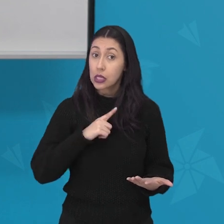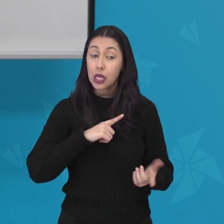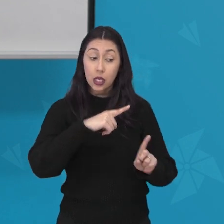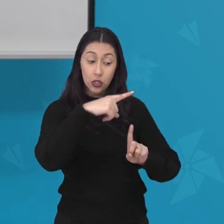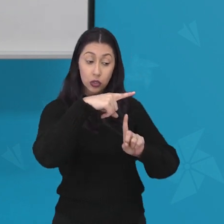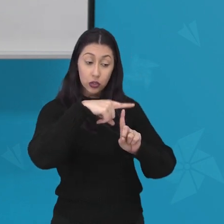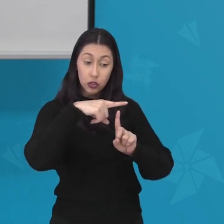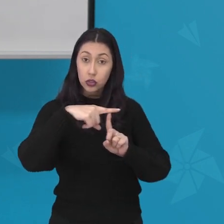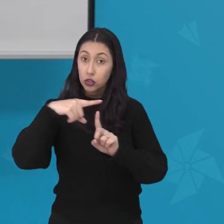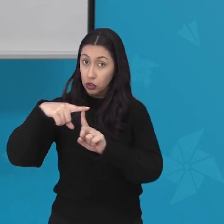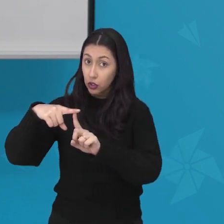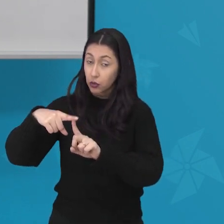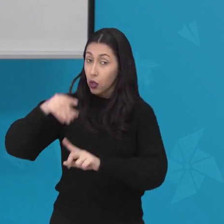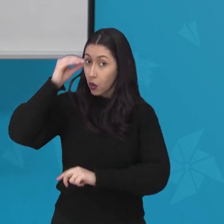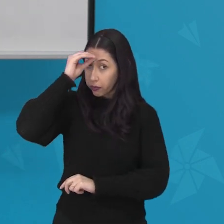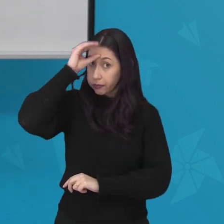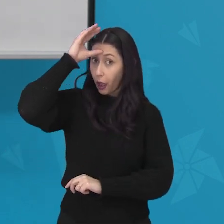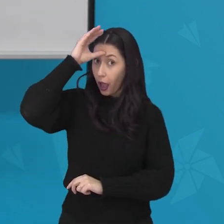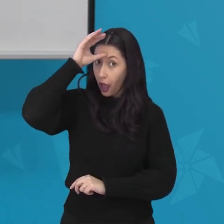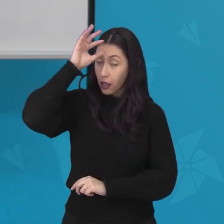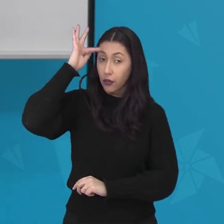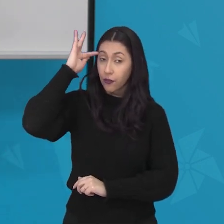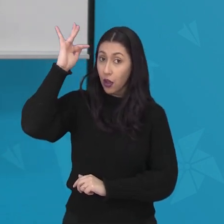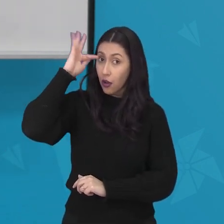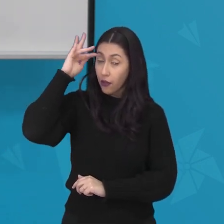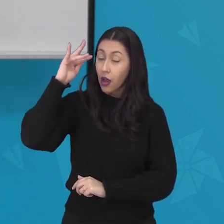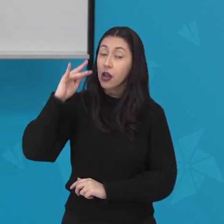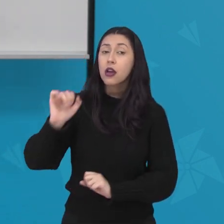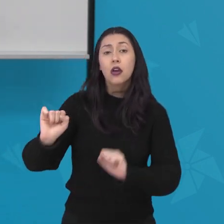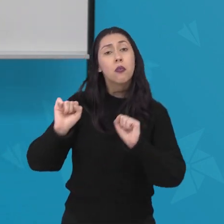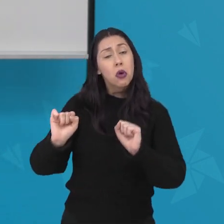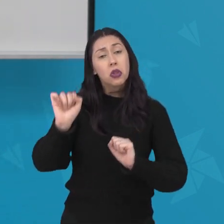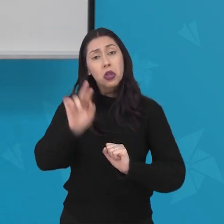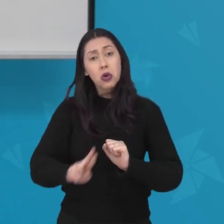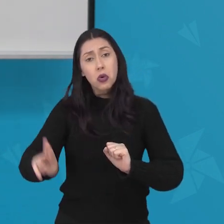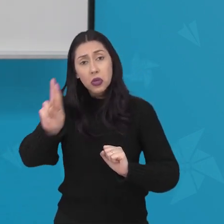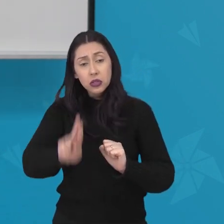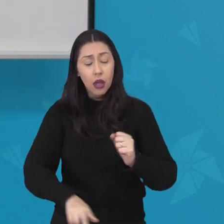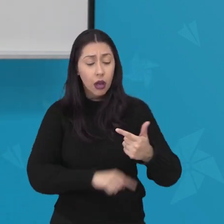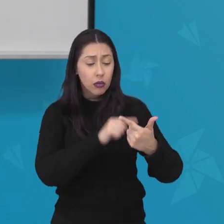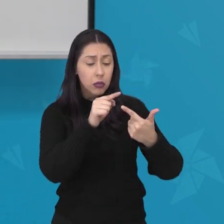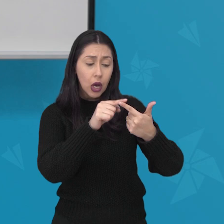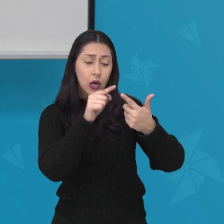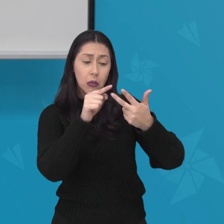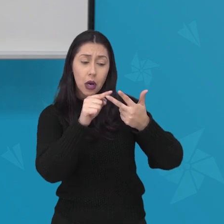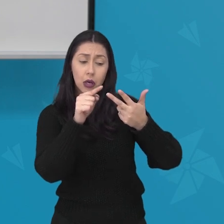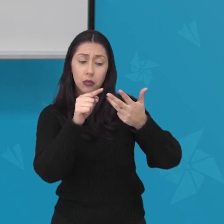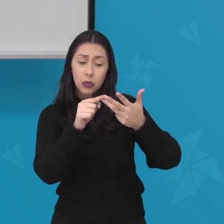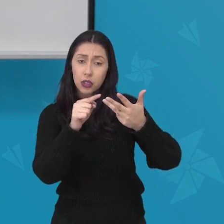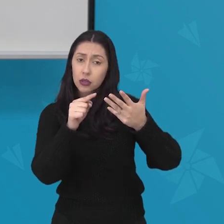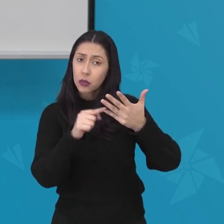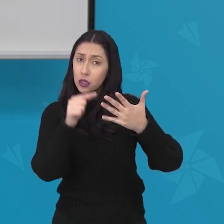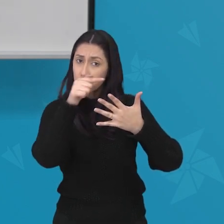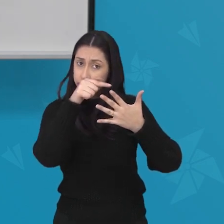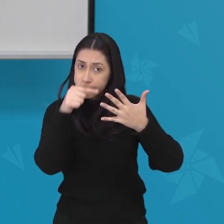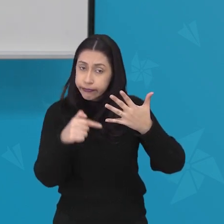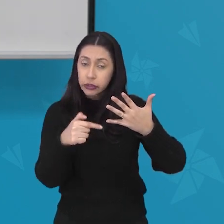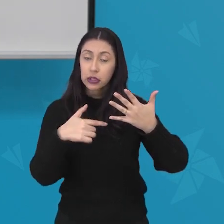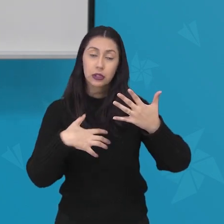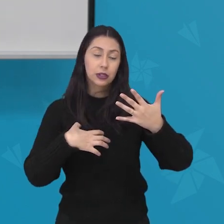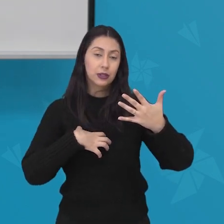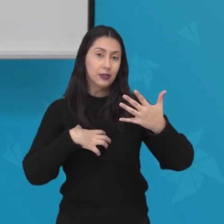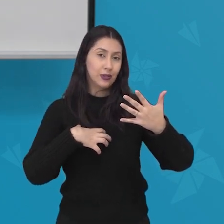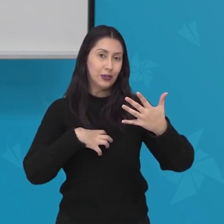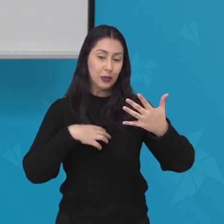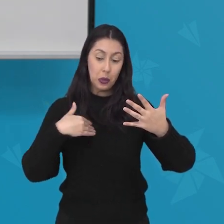outros saberes e outras filosofias que também podem ser construídas a partir dos outros